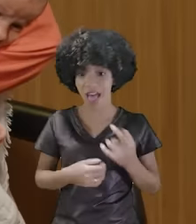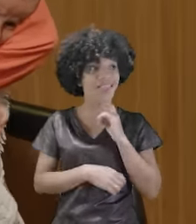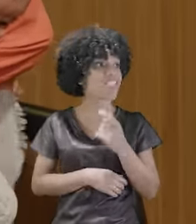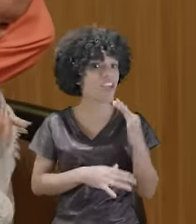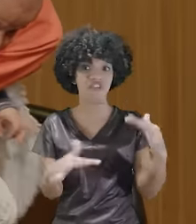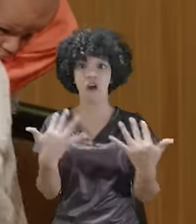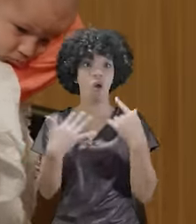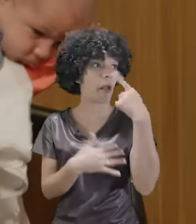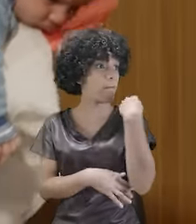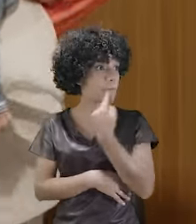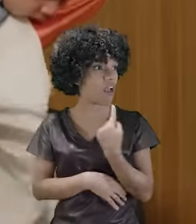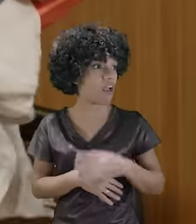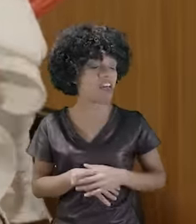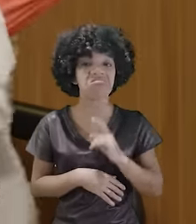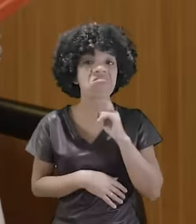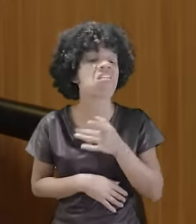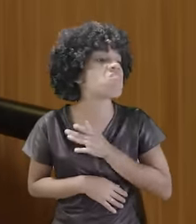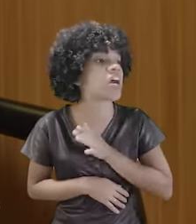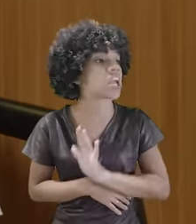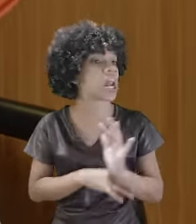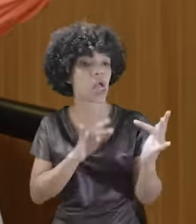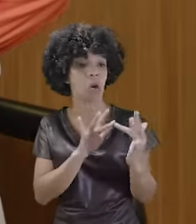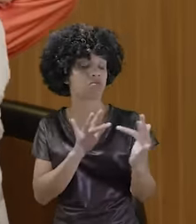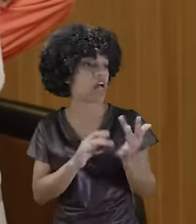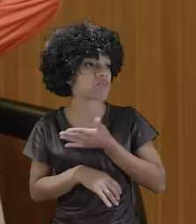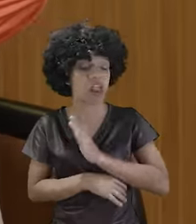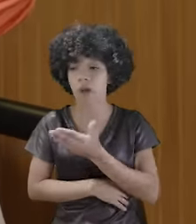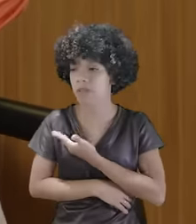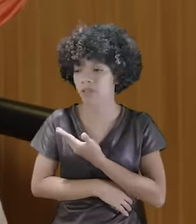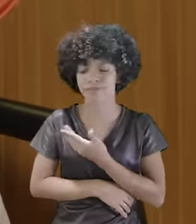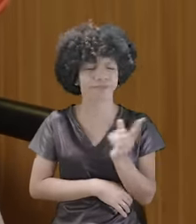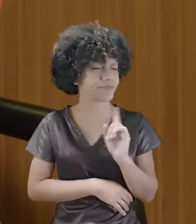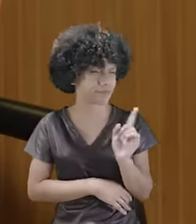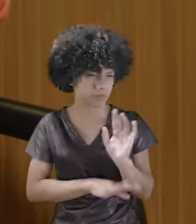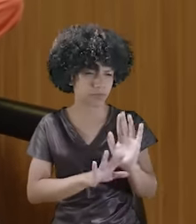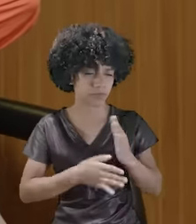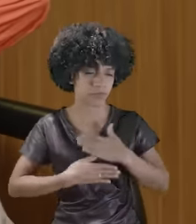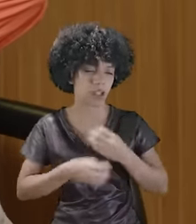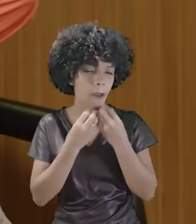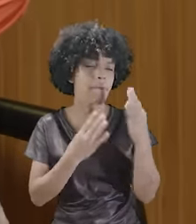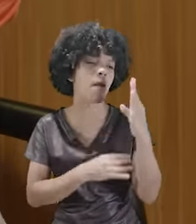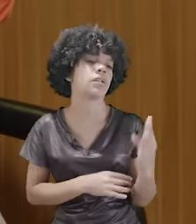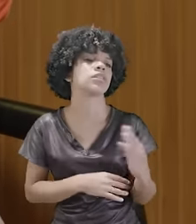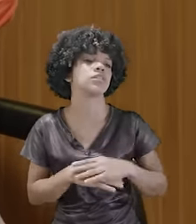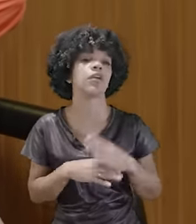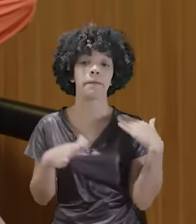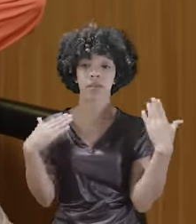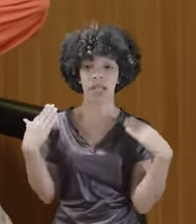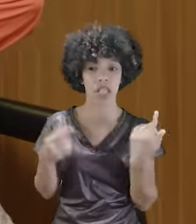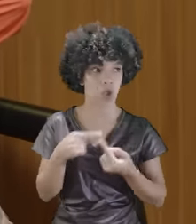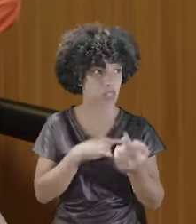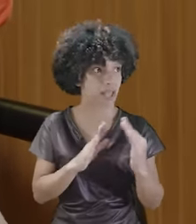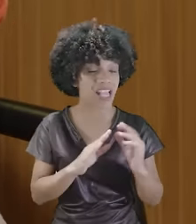ninguém vai olhar para minha cara ninguém vai querer aqui que eu sou amiga assim ele falou não fica aqui o Brasil bom vamos passar em